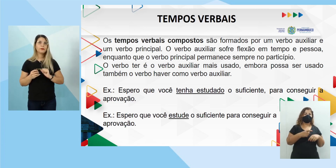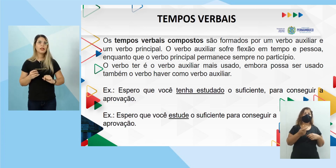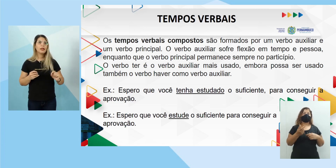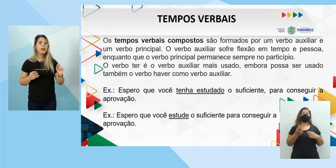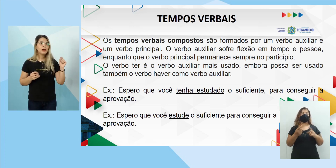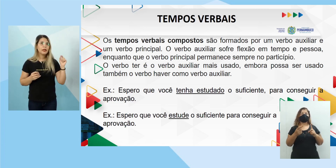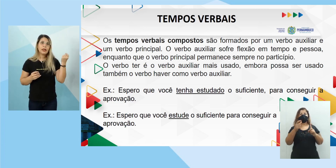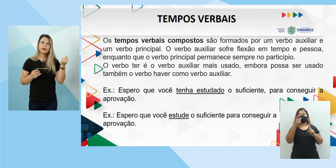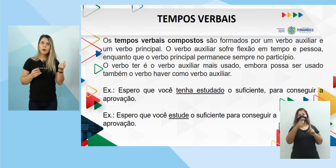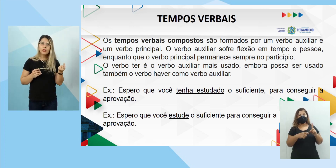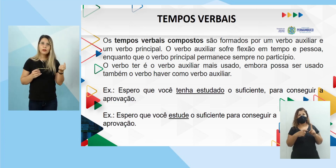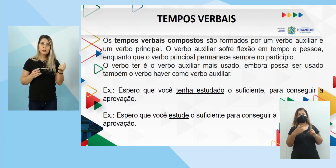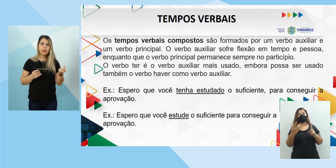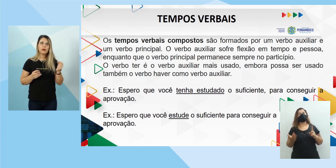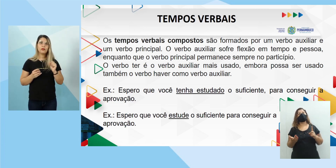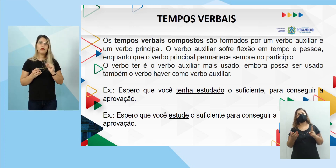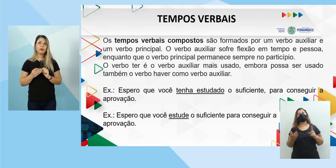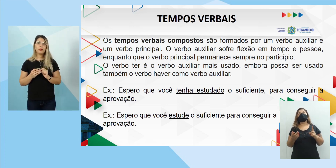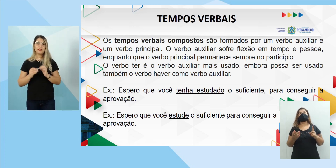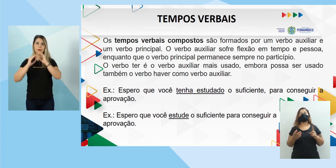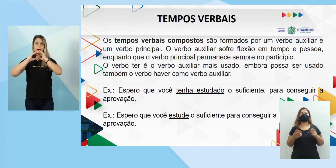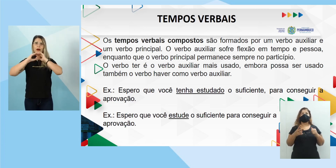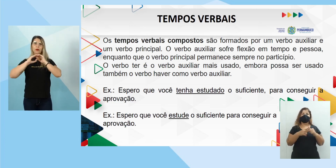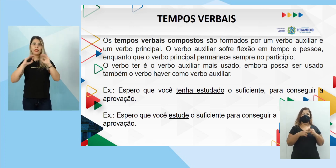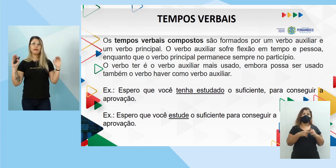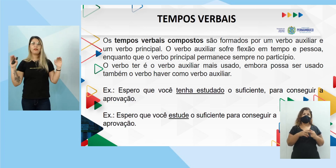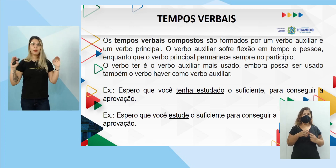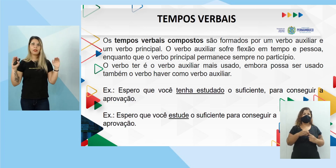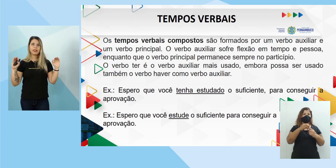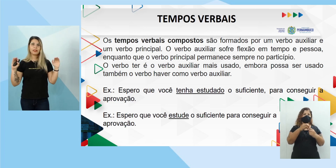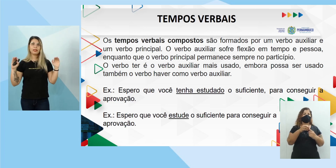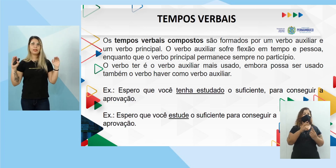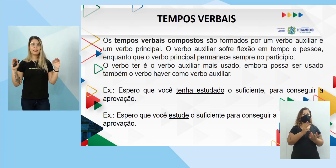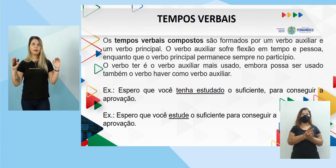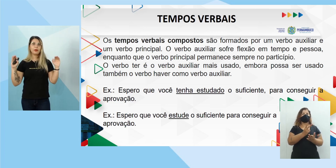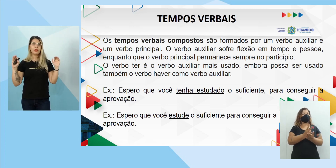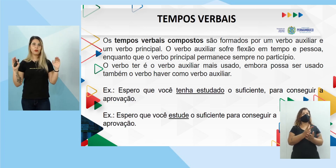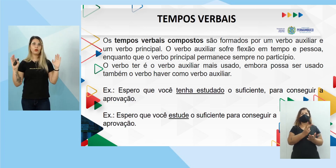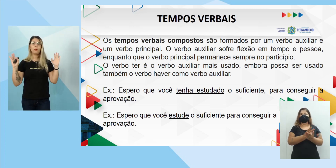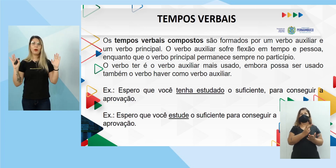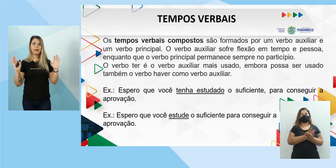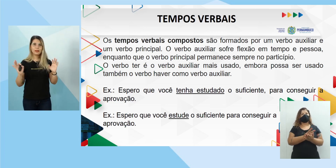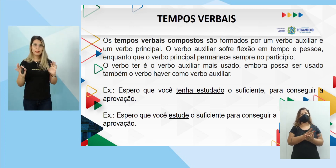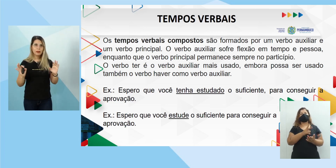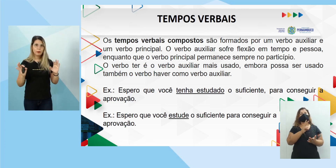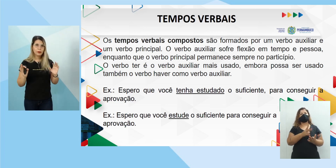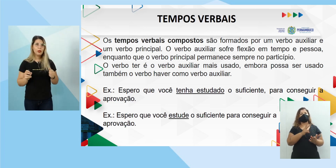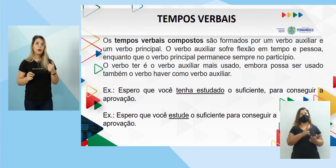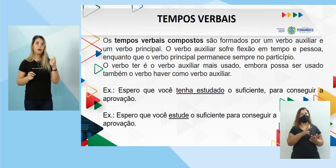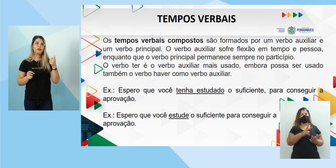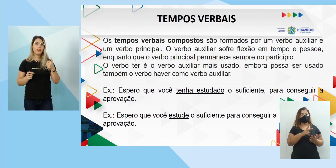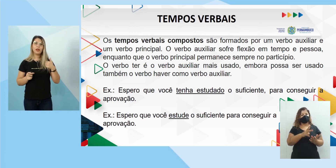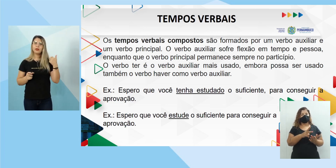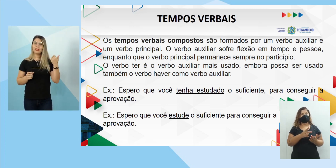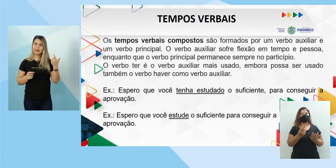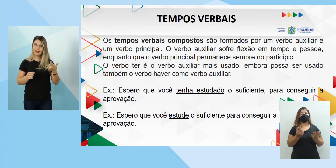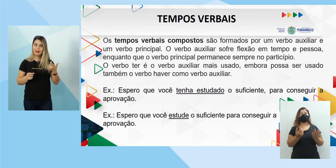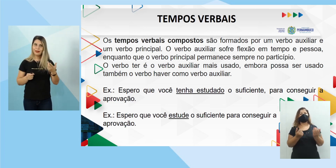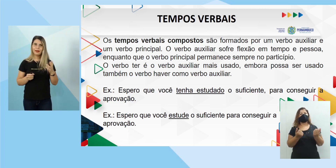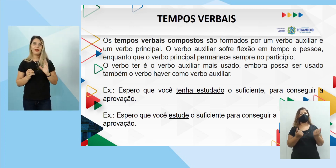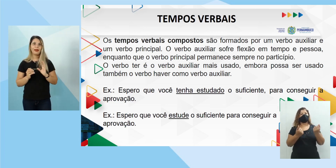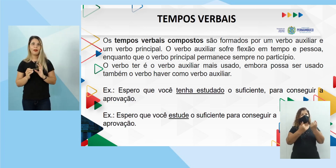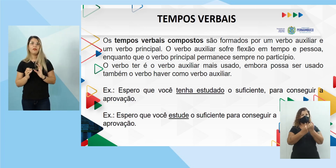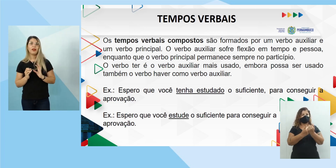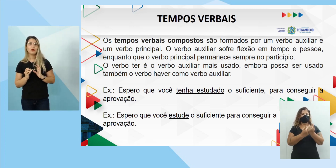pessoa, enquanto que o verbo principal ele vai permanecer sempre no particípio. O verbo